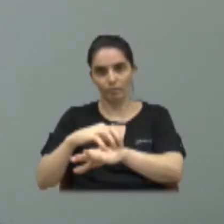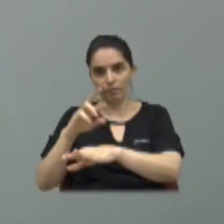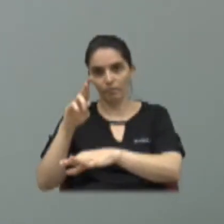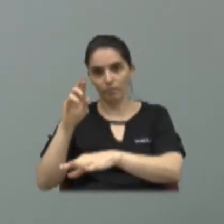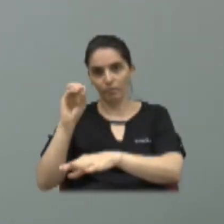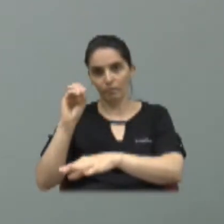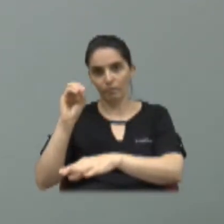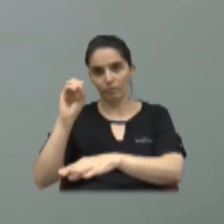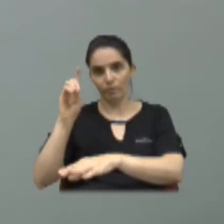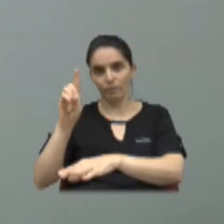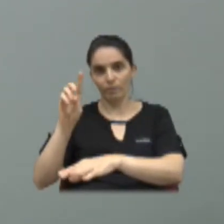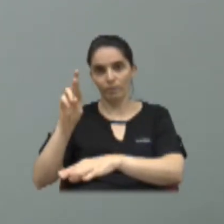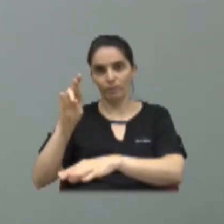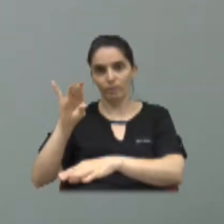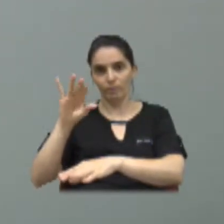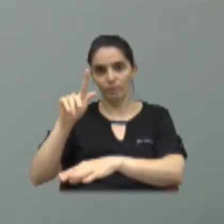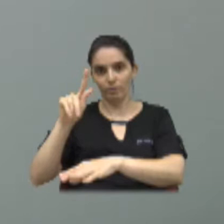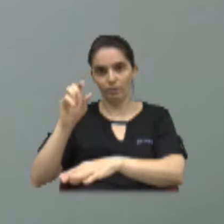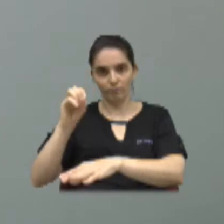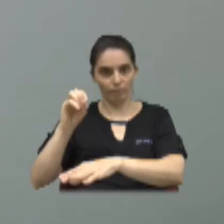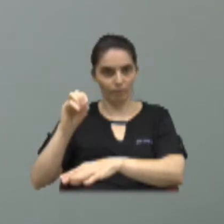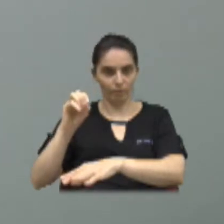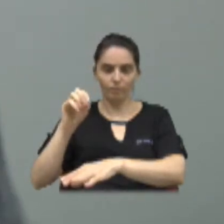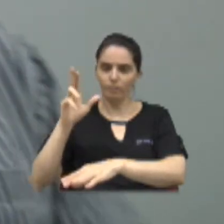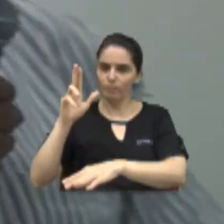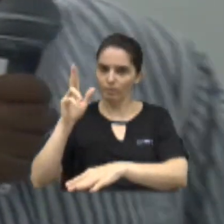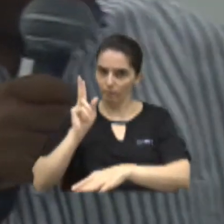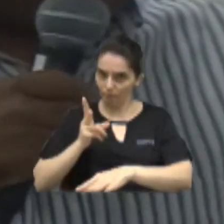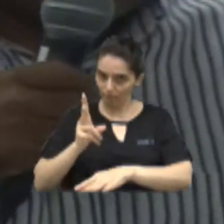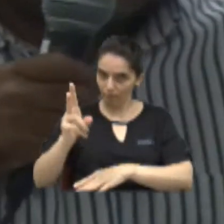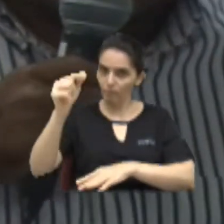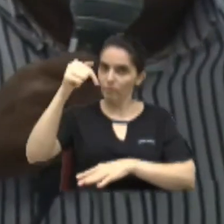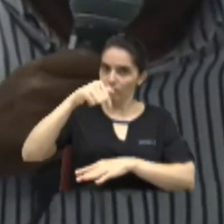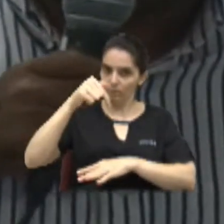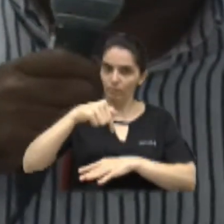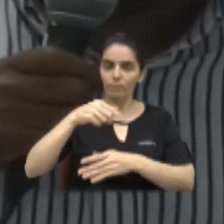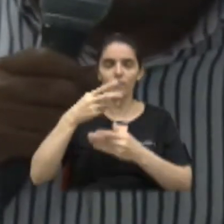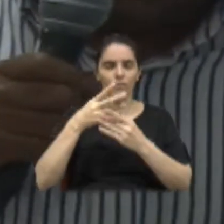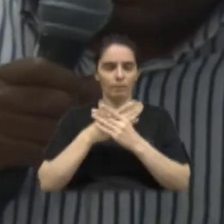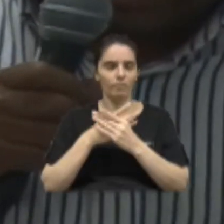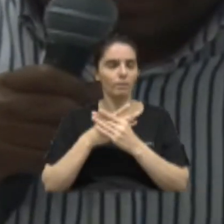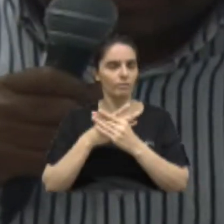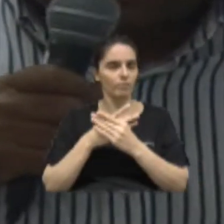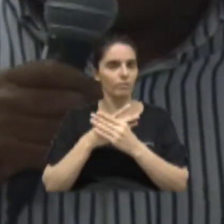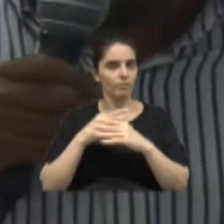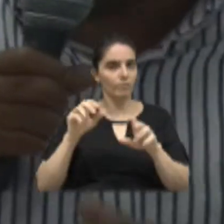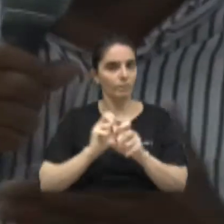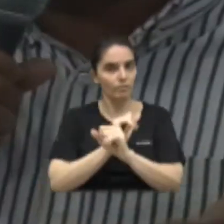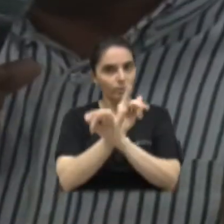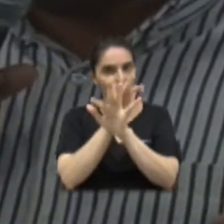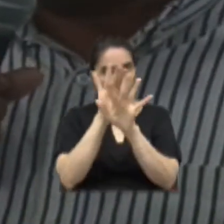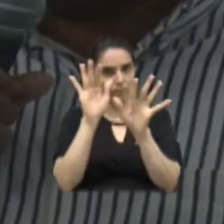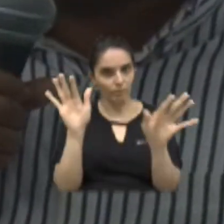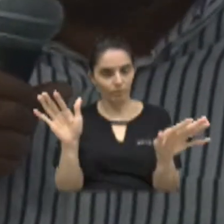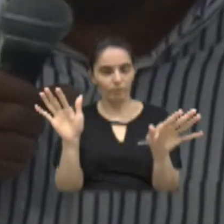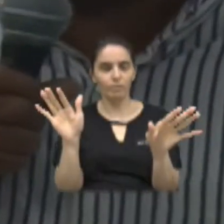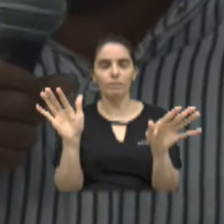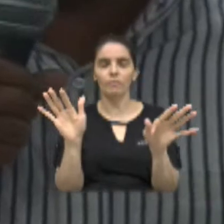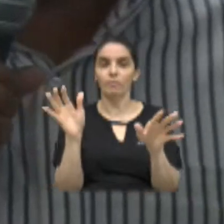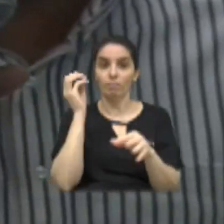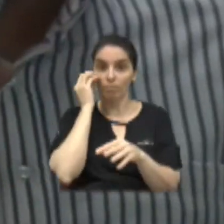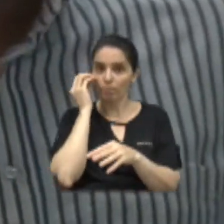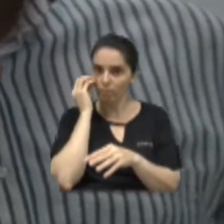Oliveira, que nunca se furtou a vir a essa casa. Ele esteve nessa casa, esclareceu, ou pelo menos